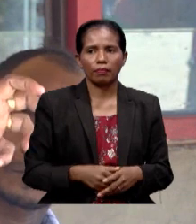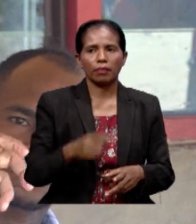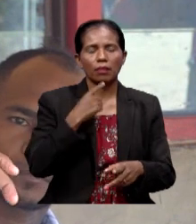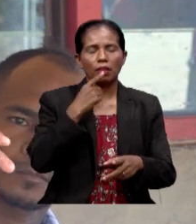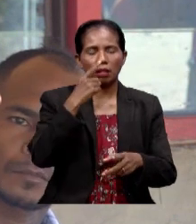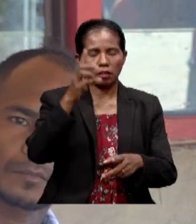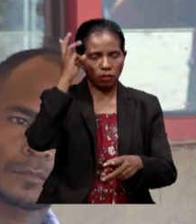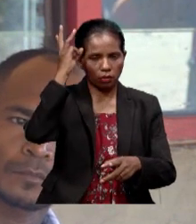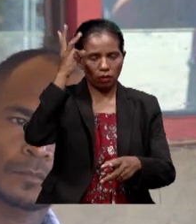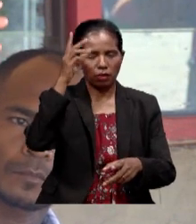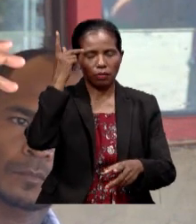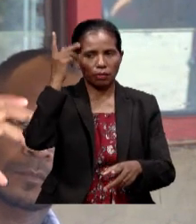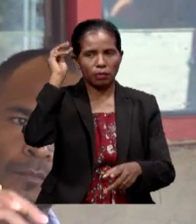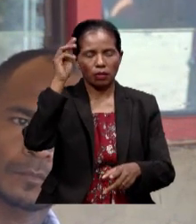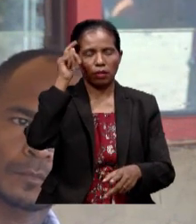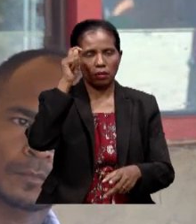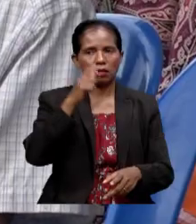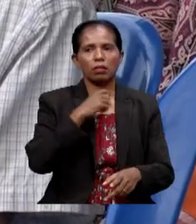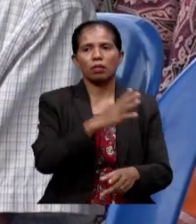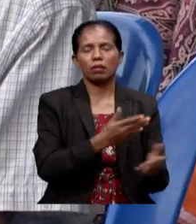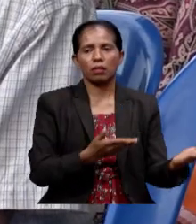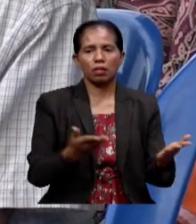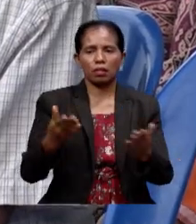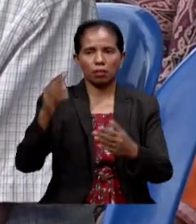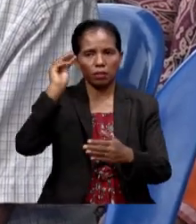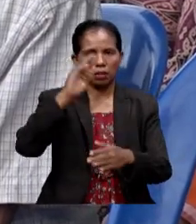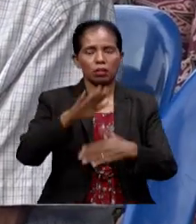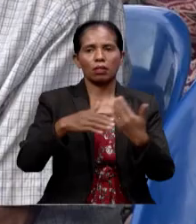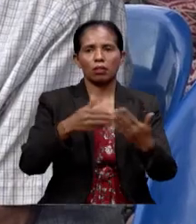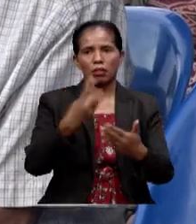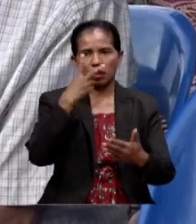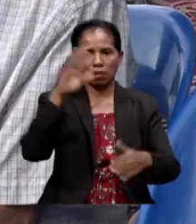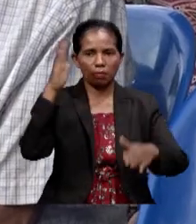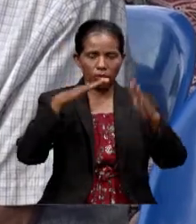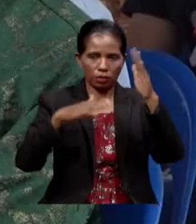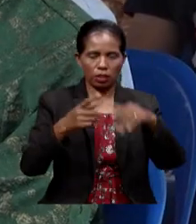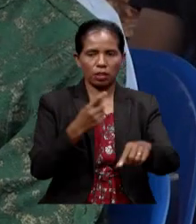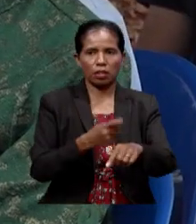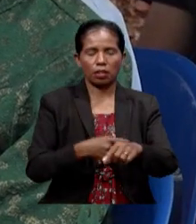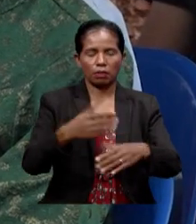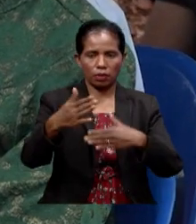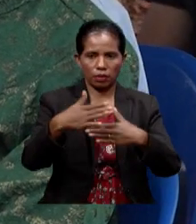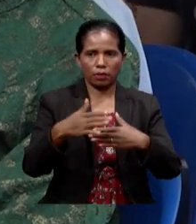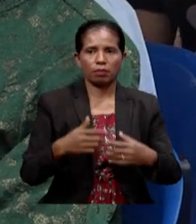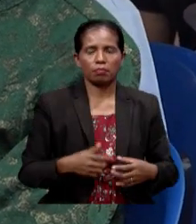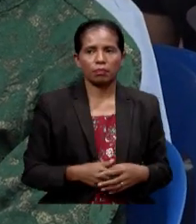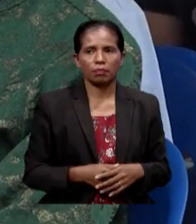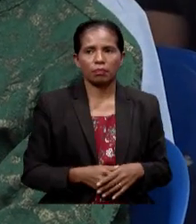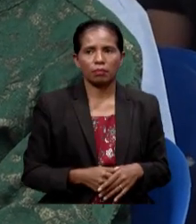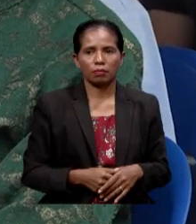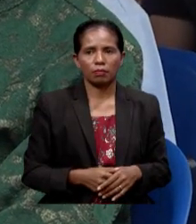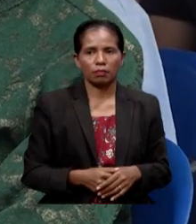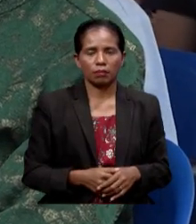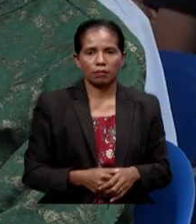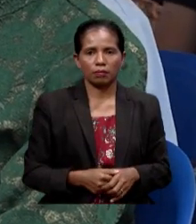preocupação ne primeiro-ministro Taur Matanrua kateten se orienta ministério sira atu resolve problema hirak ne ia tempo badak nilaran. Hatere kateten